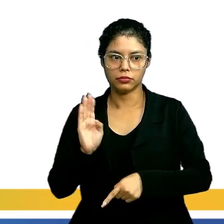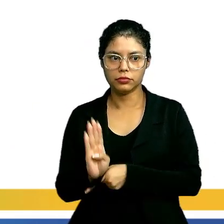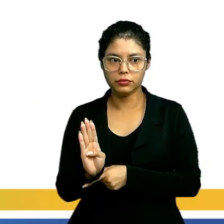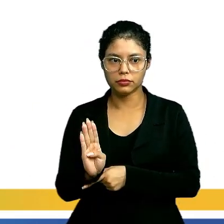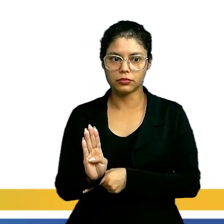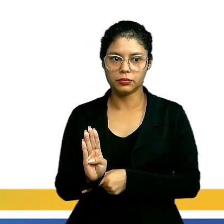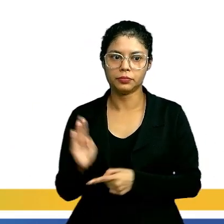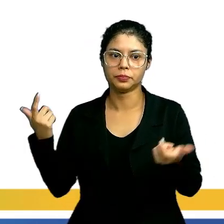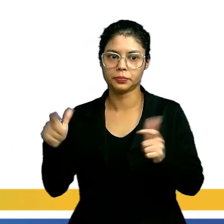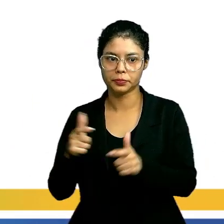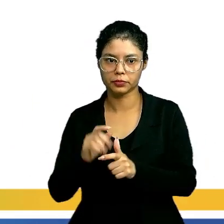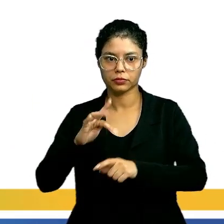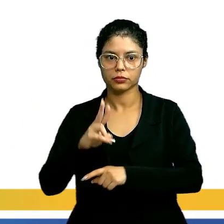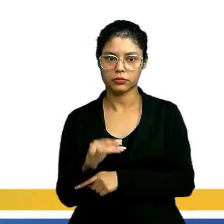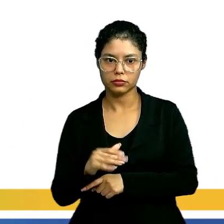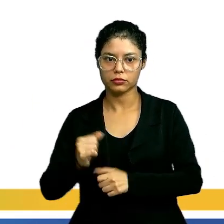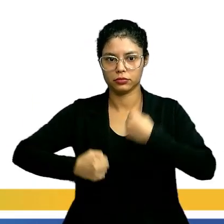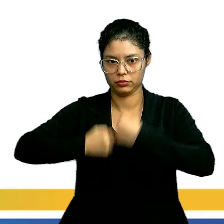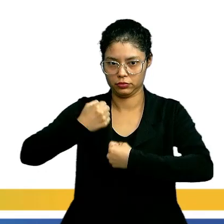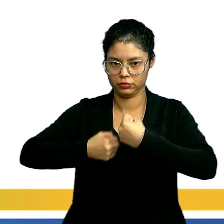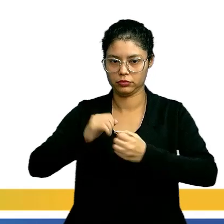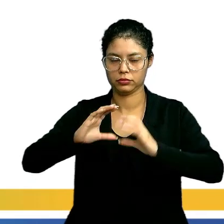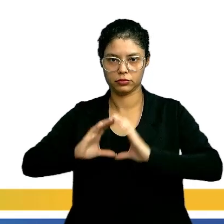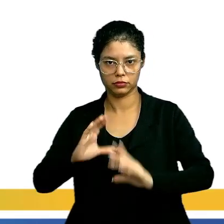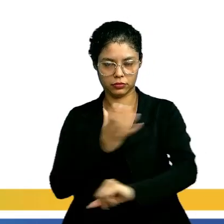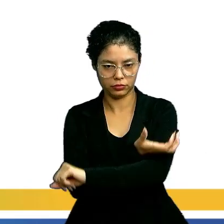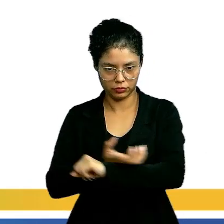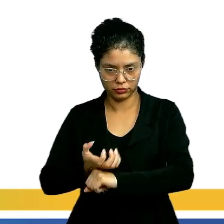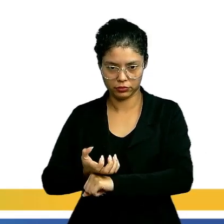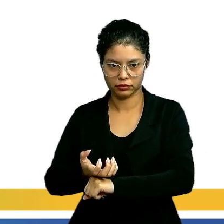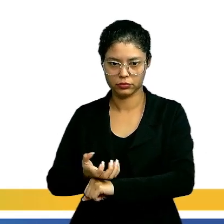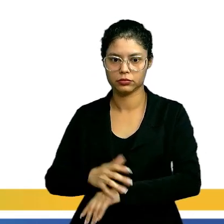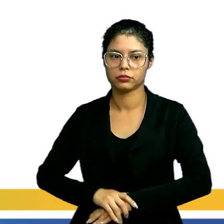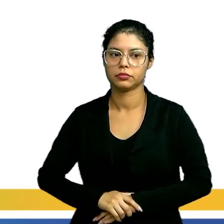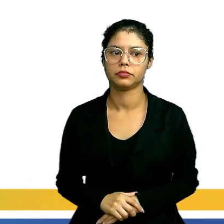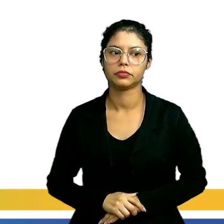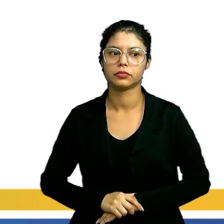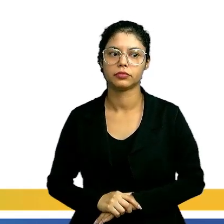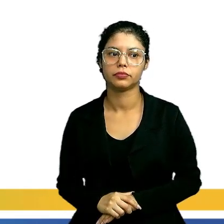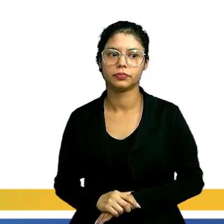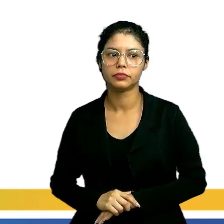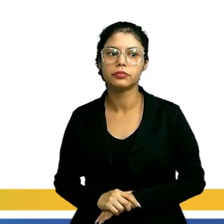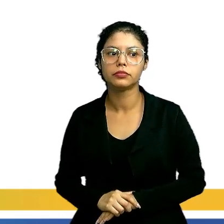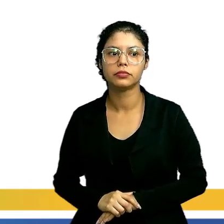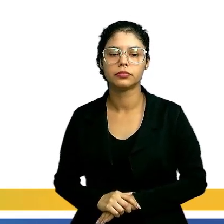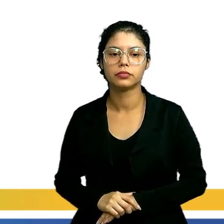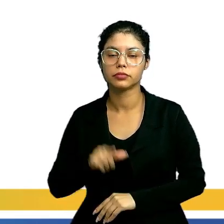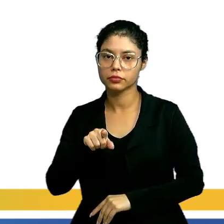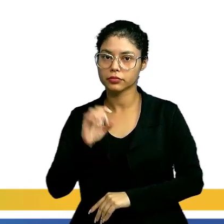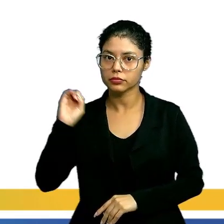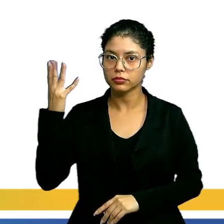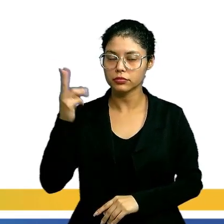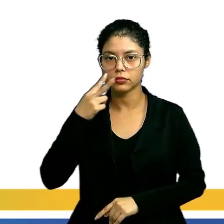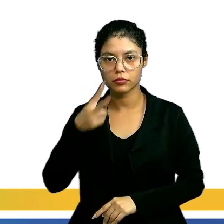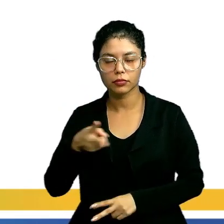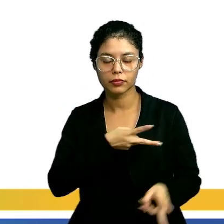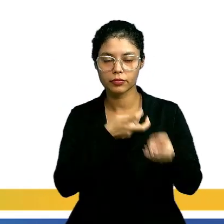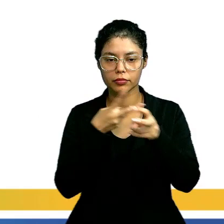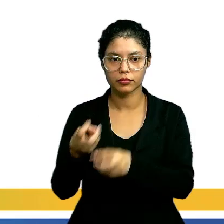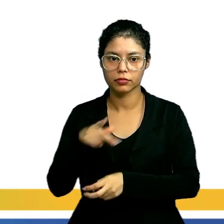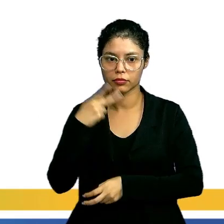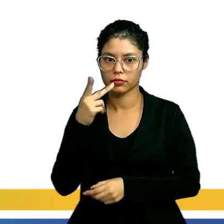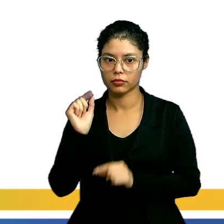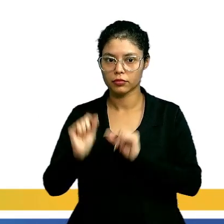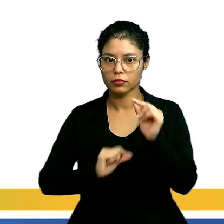Letra B, a diminuição do coeficiente de atrito estático entre a bola e a grama. Nesse caso, como a gente pode ver,